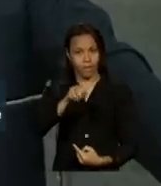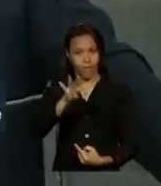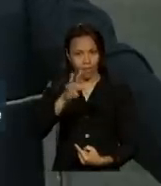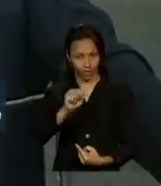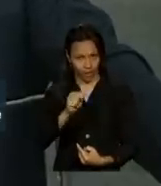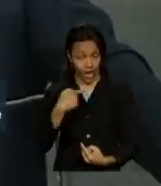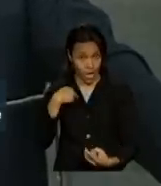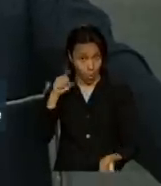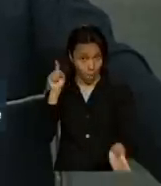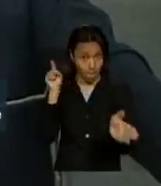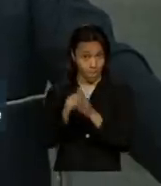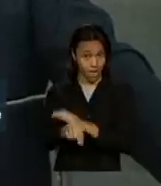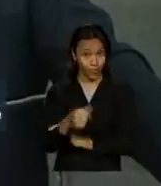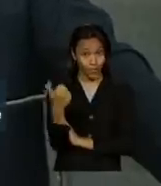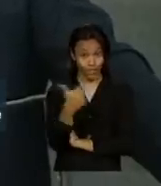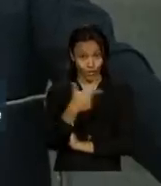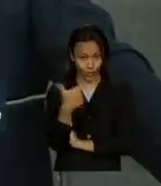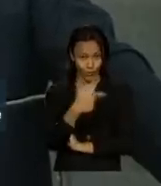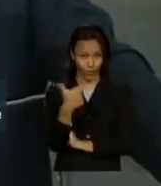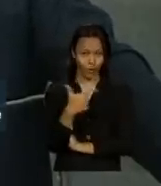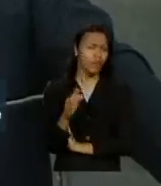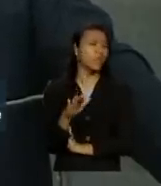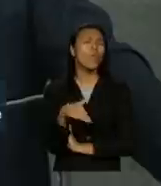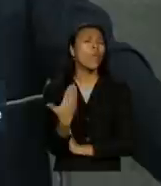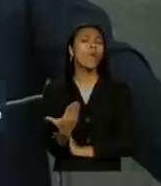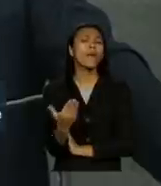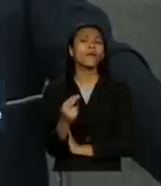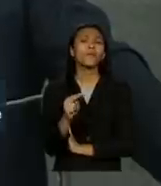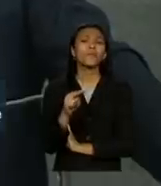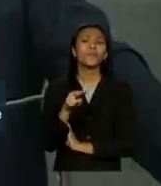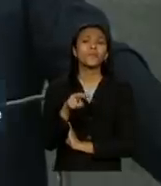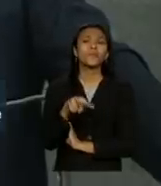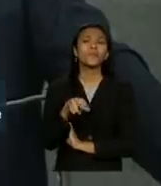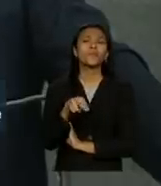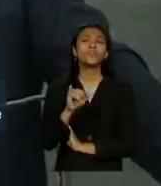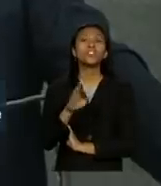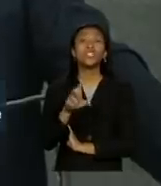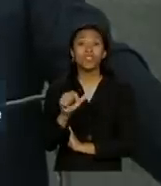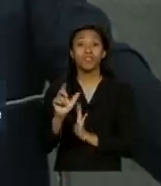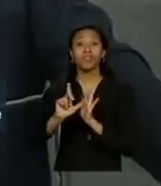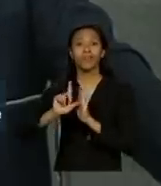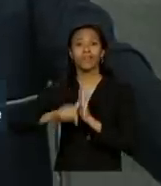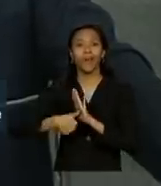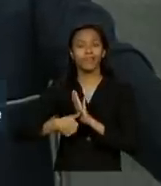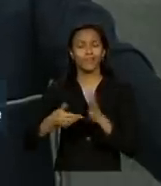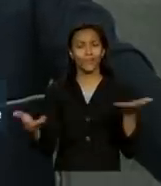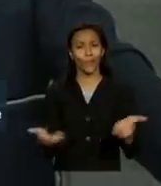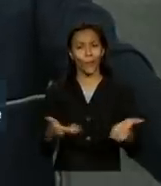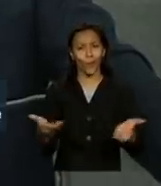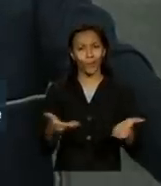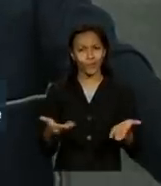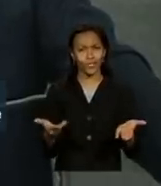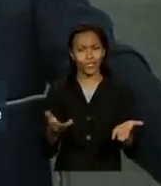pergunta que eu coloco qual é o nível de atraso que a nossa logística está hoje em dia em Face dos níveis de